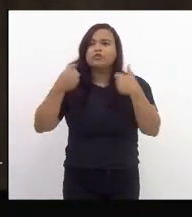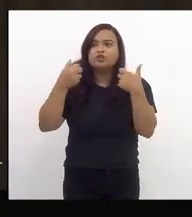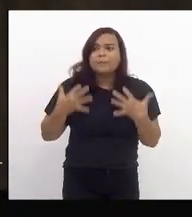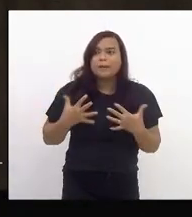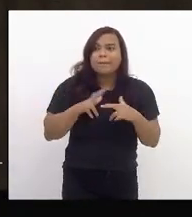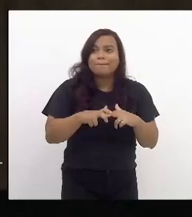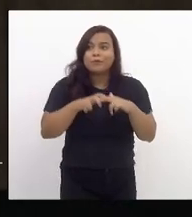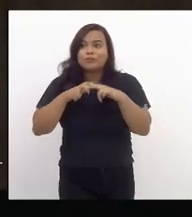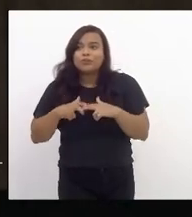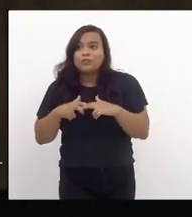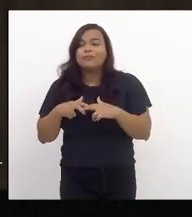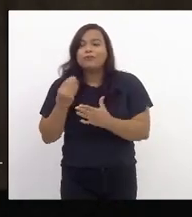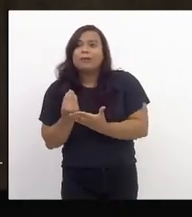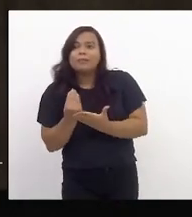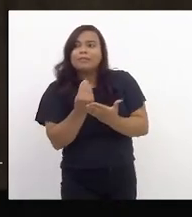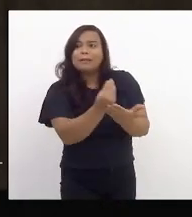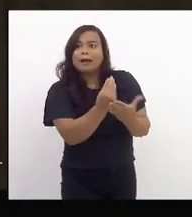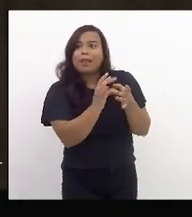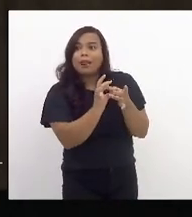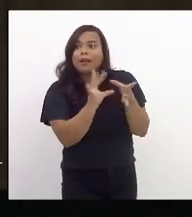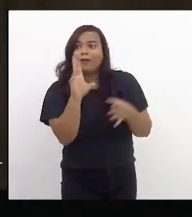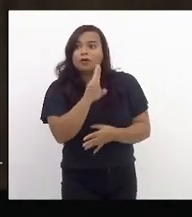o porte de armas de fogo.